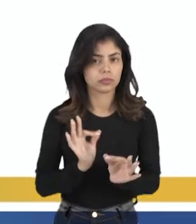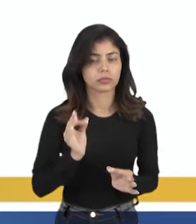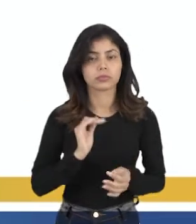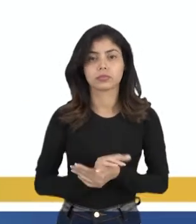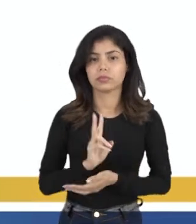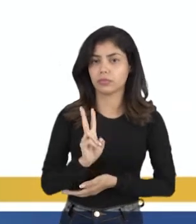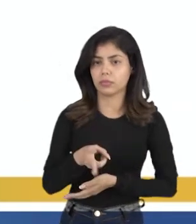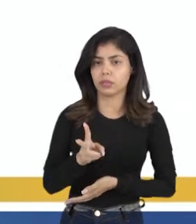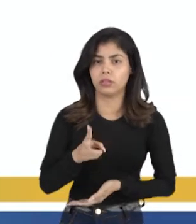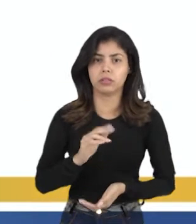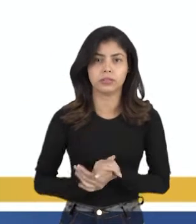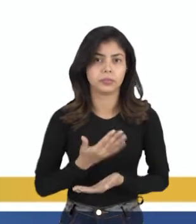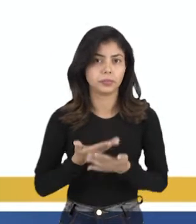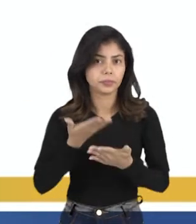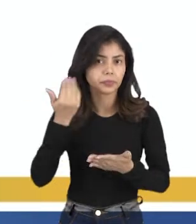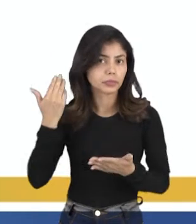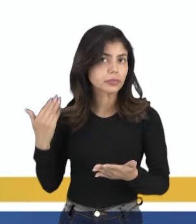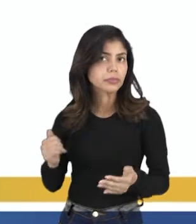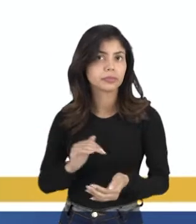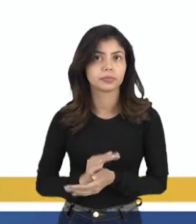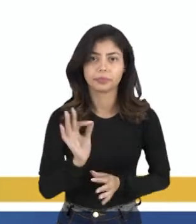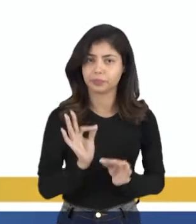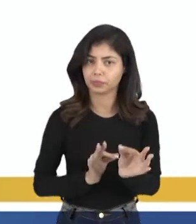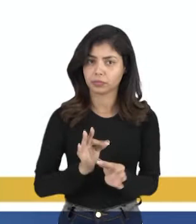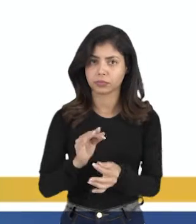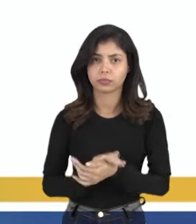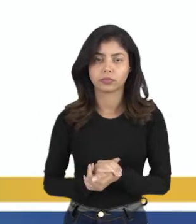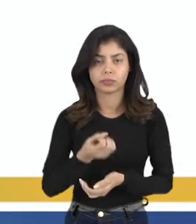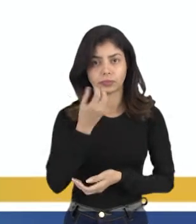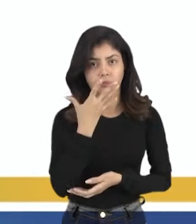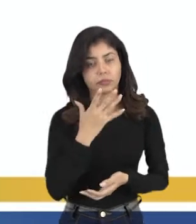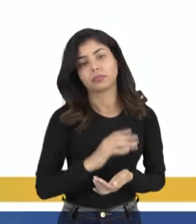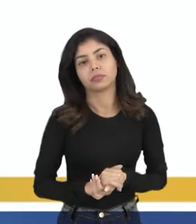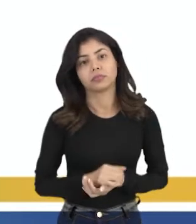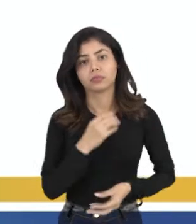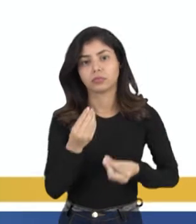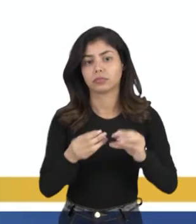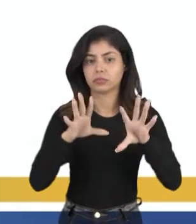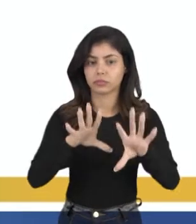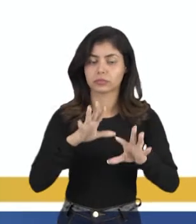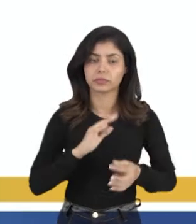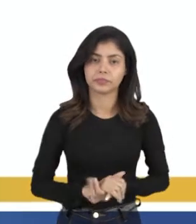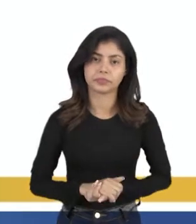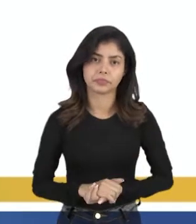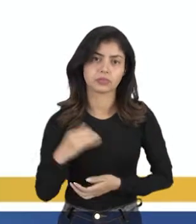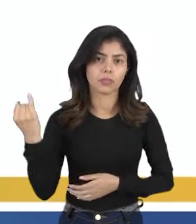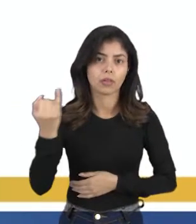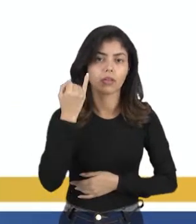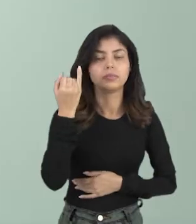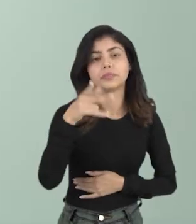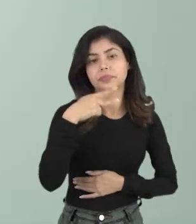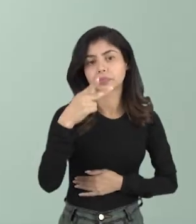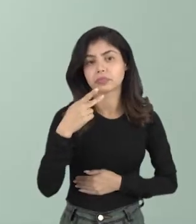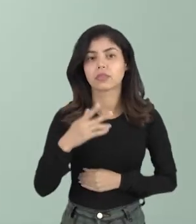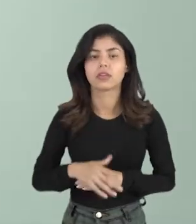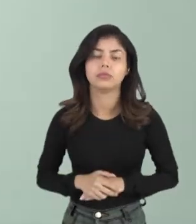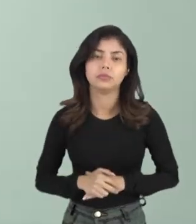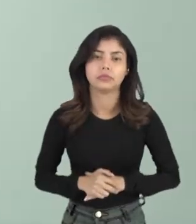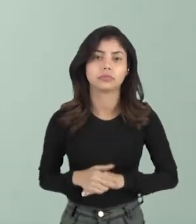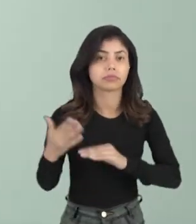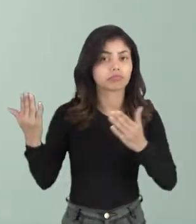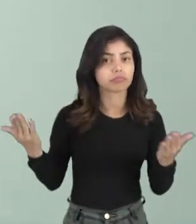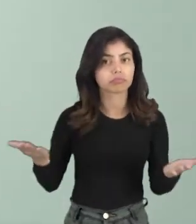não é mesmo? Imaginem como era antigamente manusear uma câmera fotográfica como essa. E é importante a gente dizer